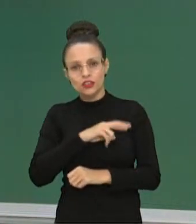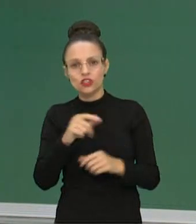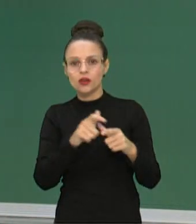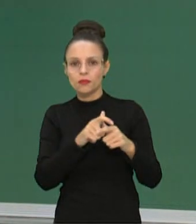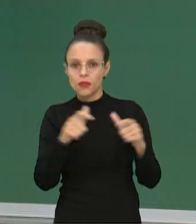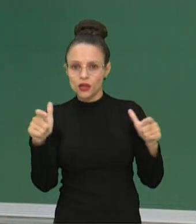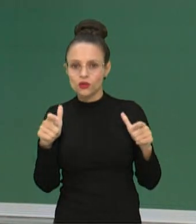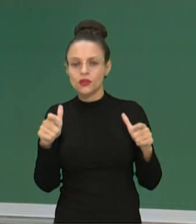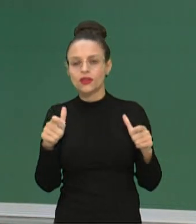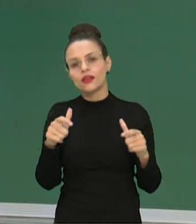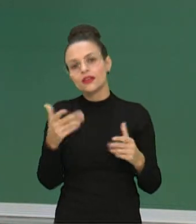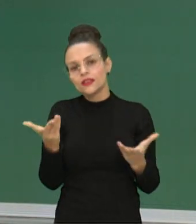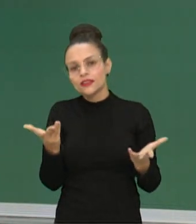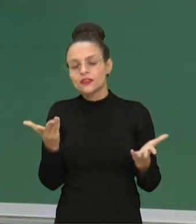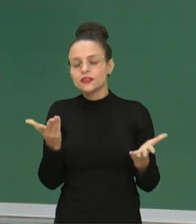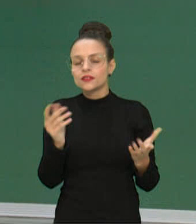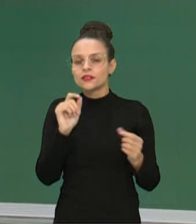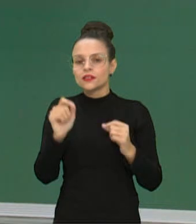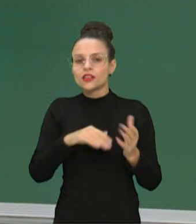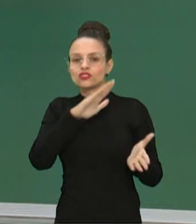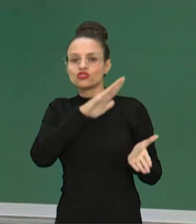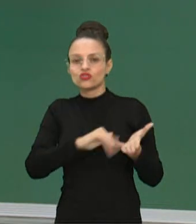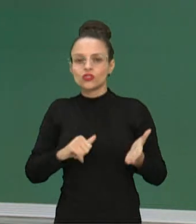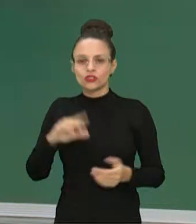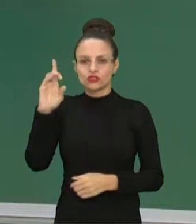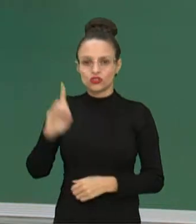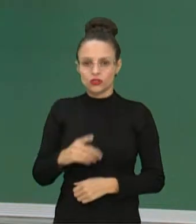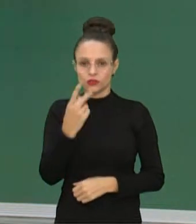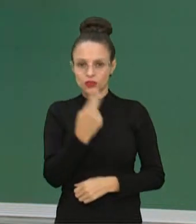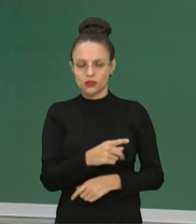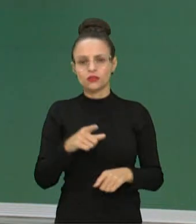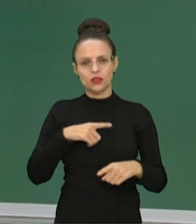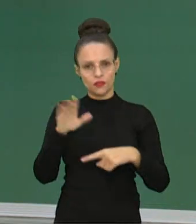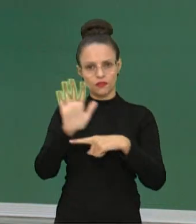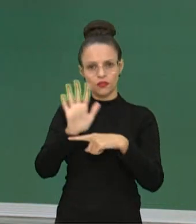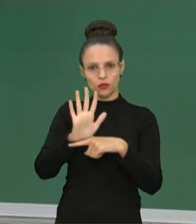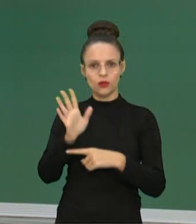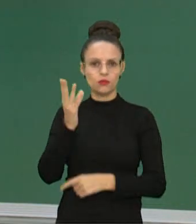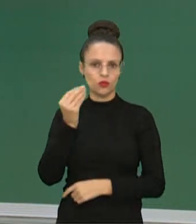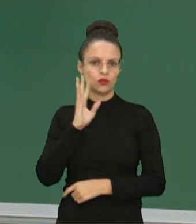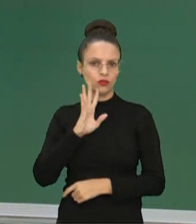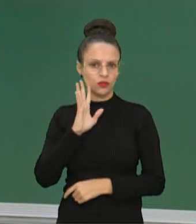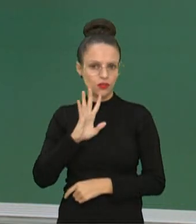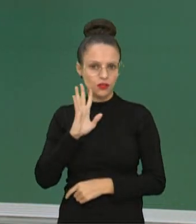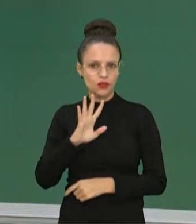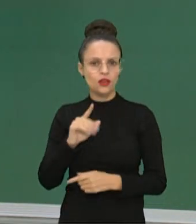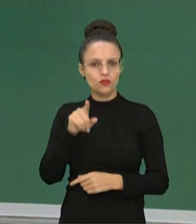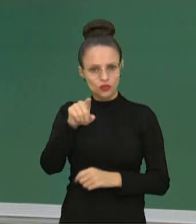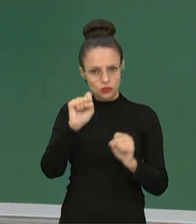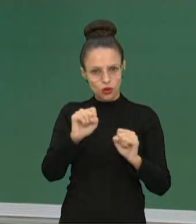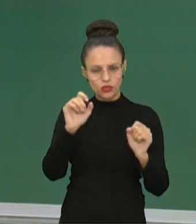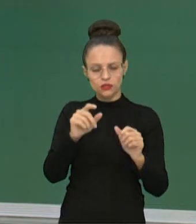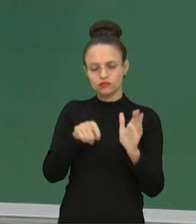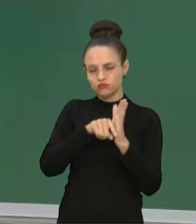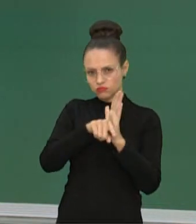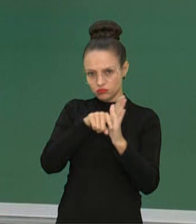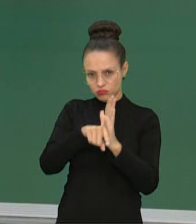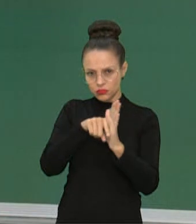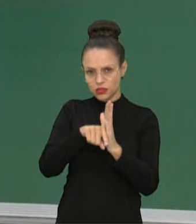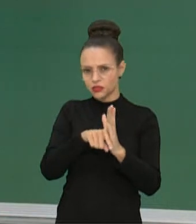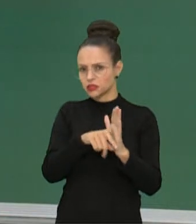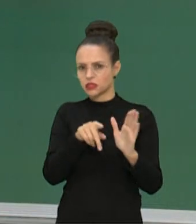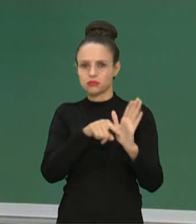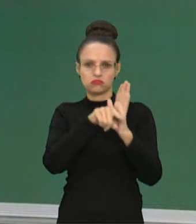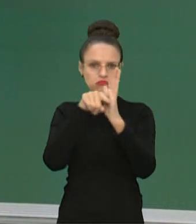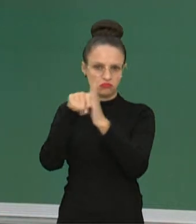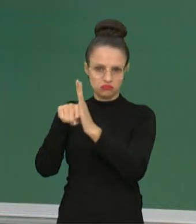ia tirar certos direitos. Inclusive tem um filme muito bacana que você pode procurar por aí